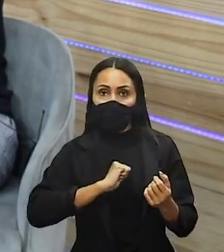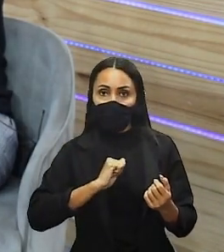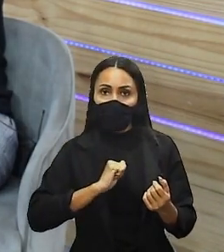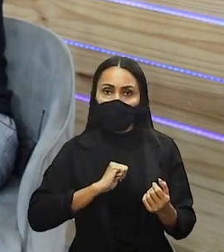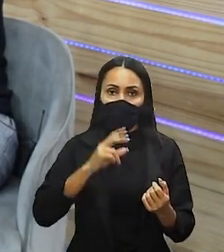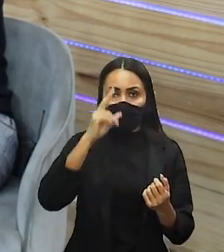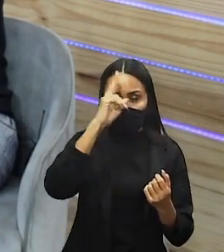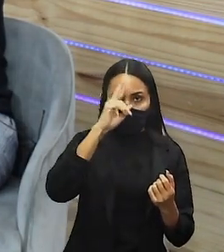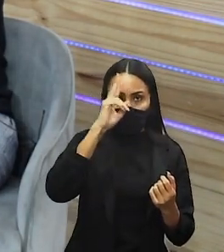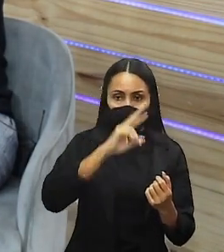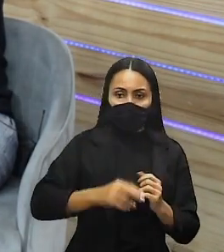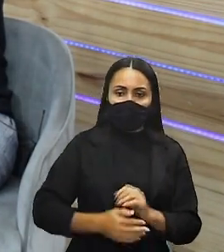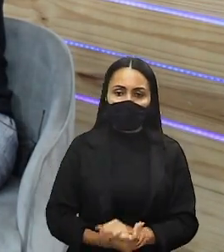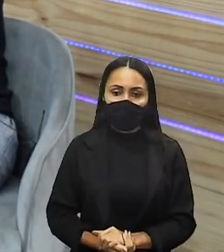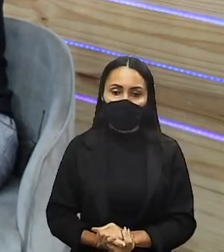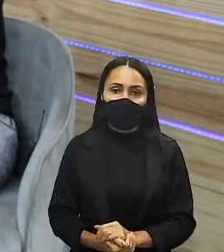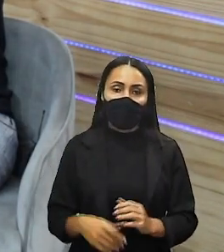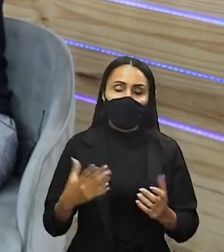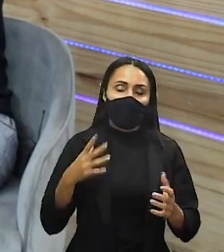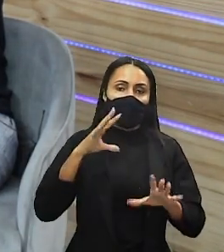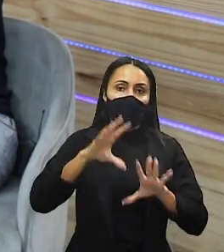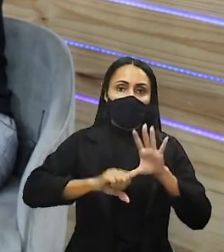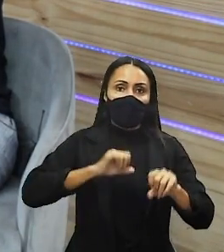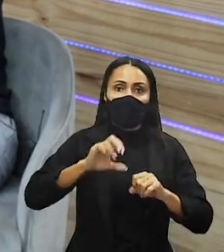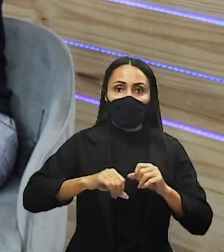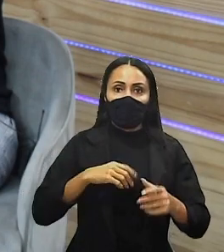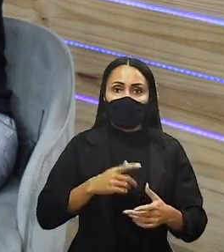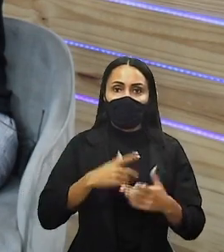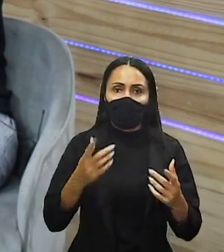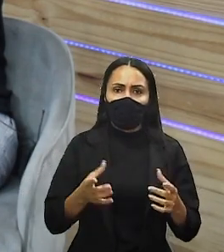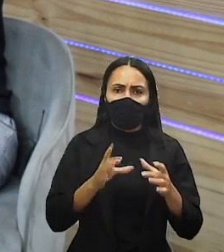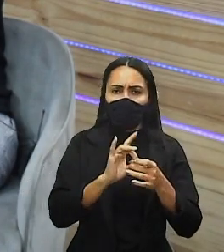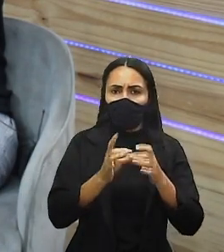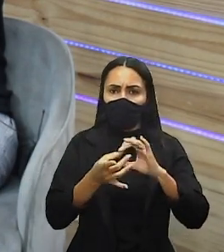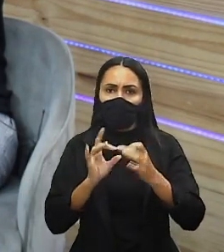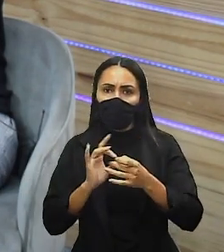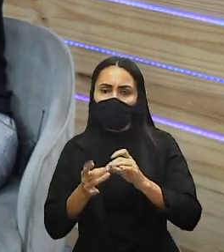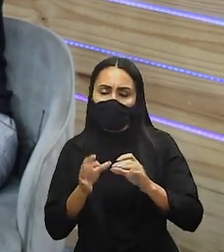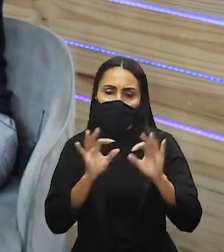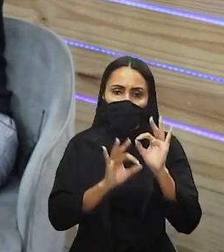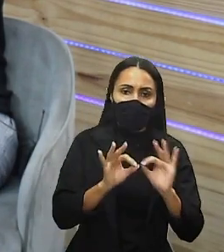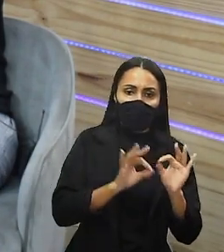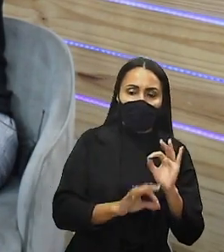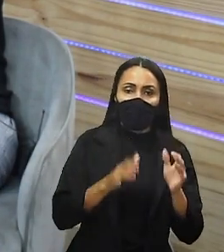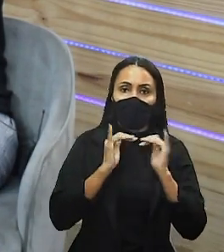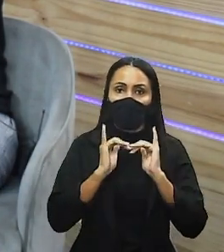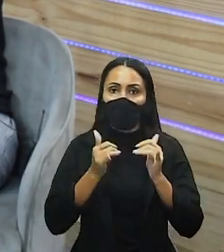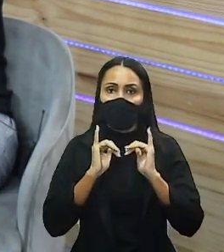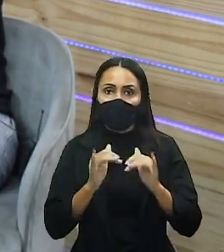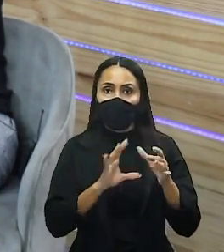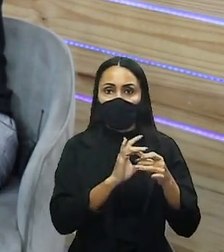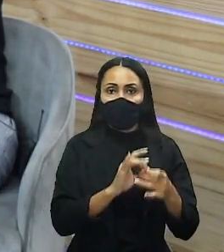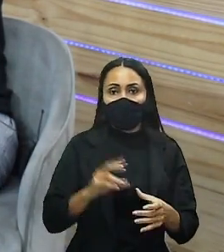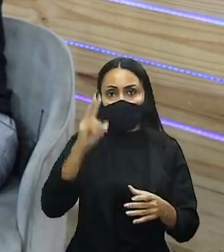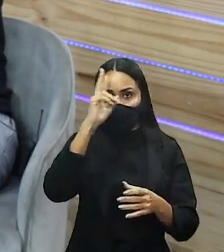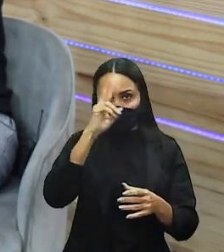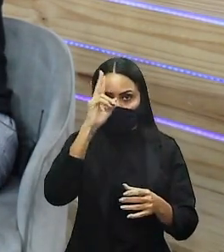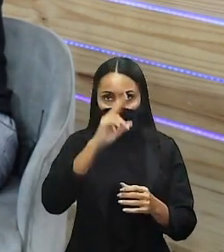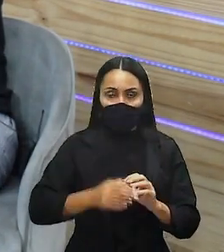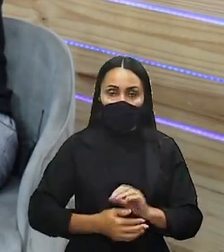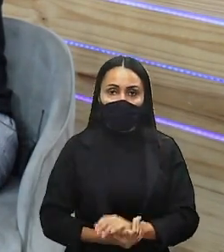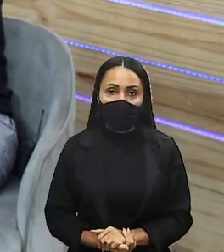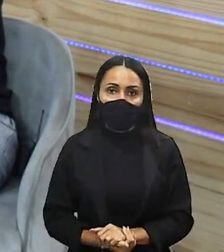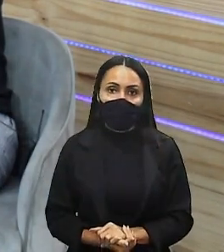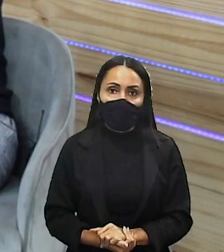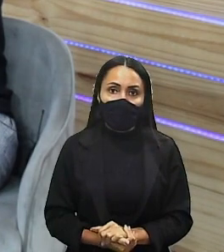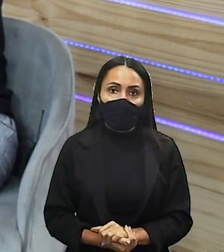historiador, tentar buscar encaixar, muitas vezes, aquela narrativa num contexto histórico. Né? E é